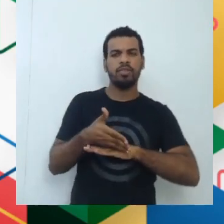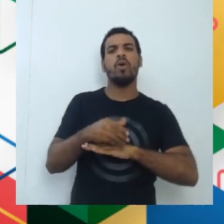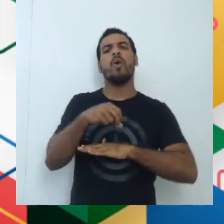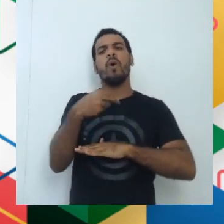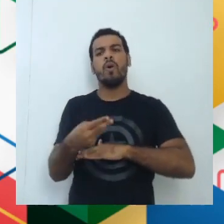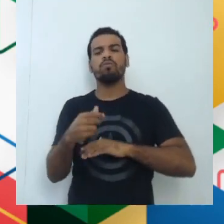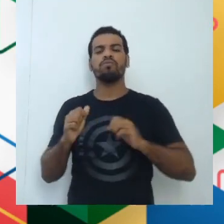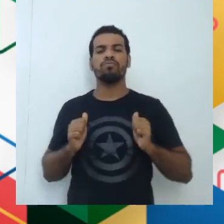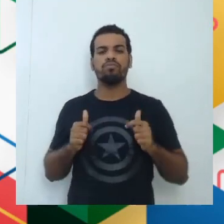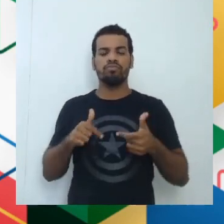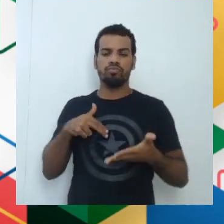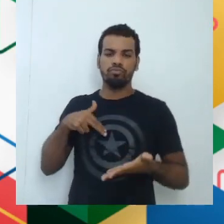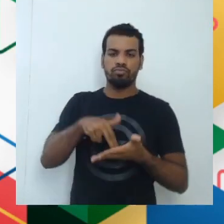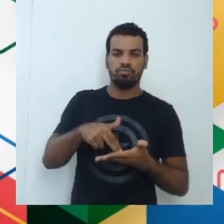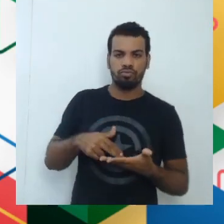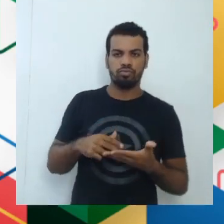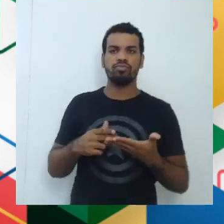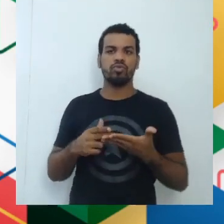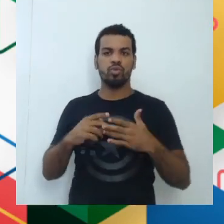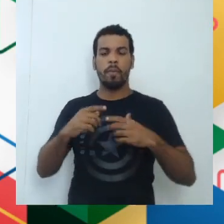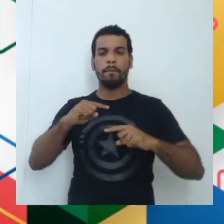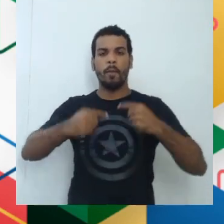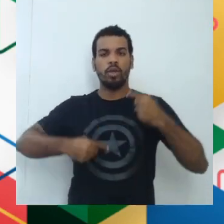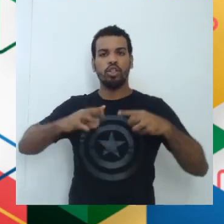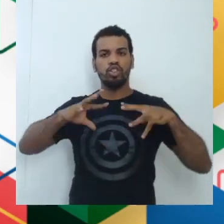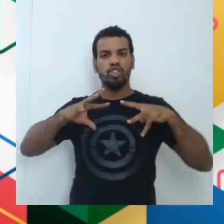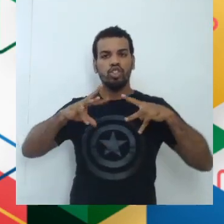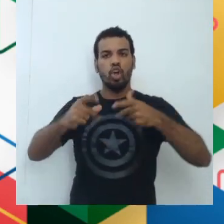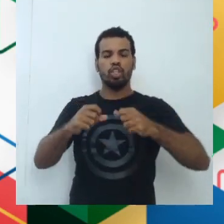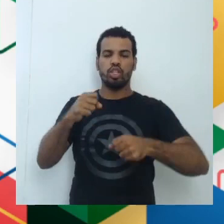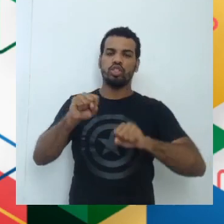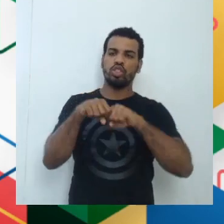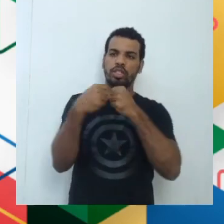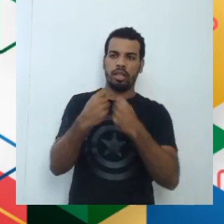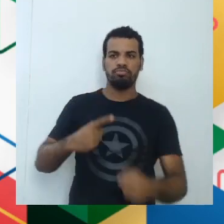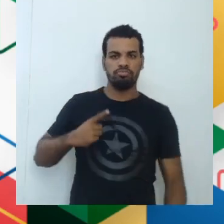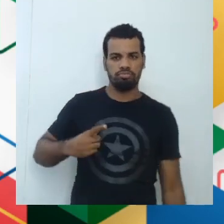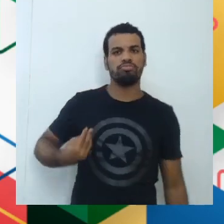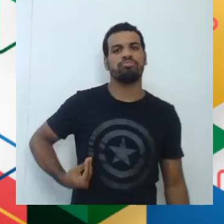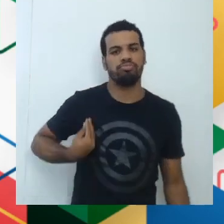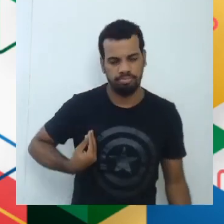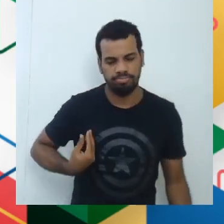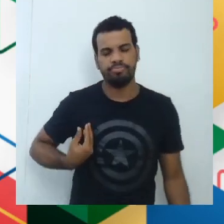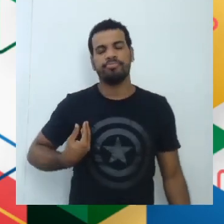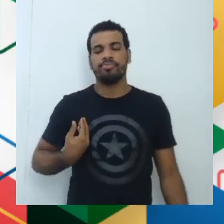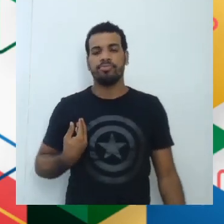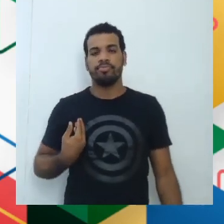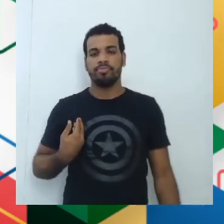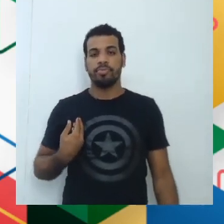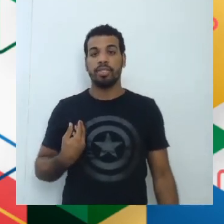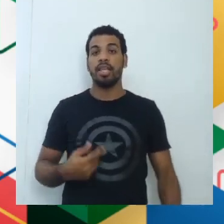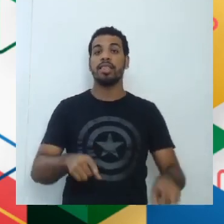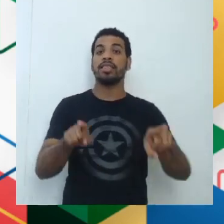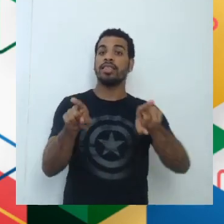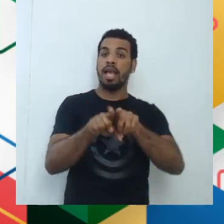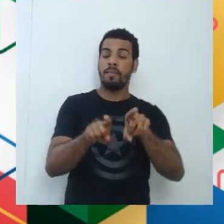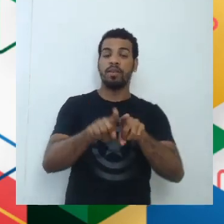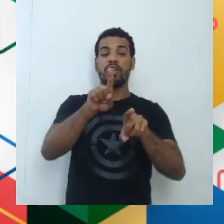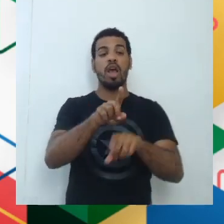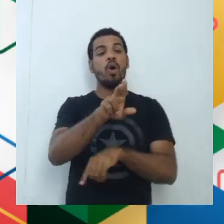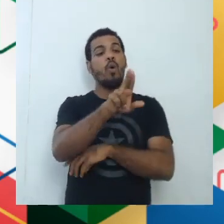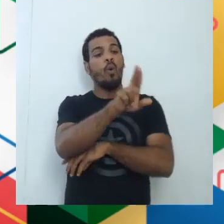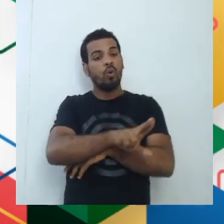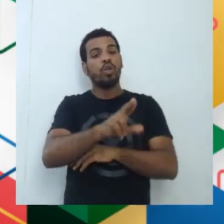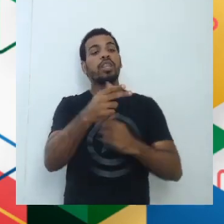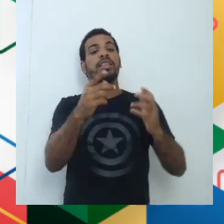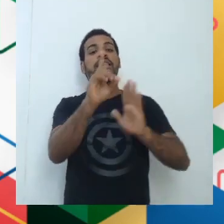em todos os aspectos políticos da sociedade, em especial na construção e no usufruto de direitos,